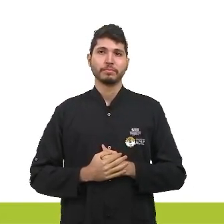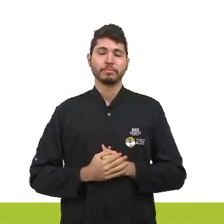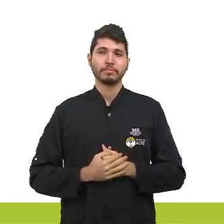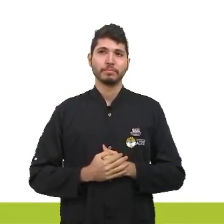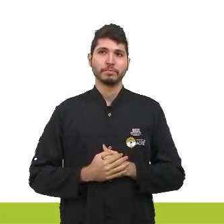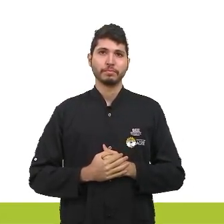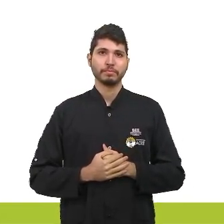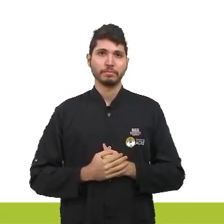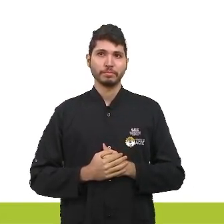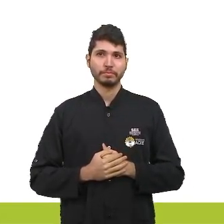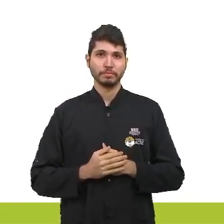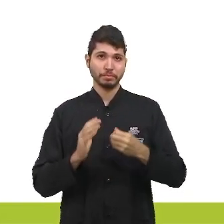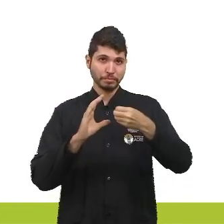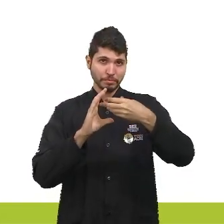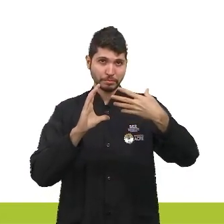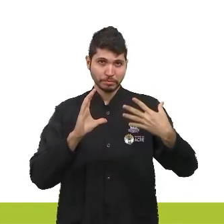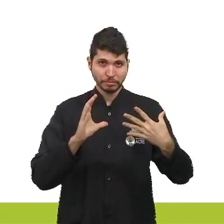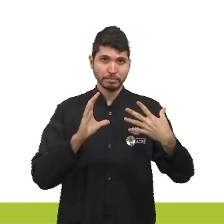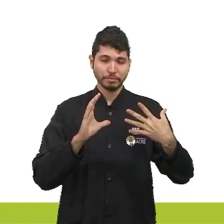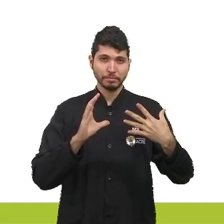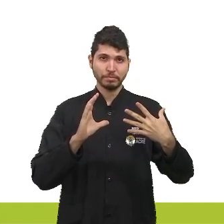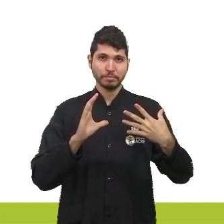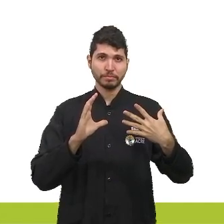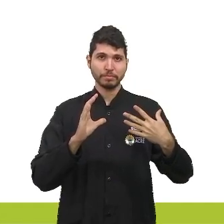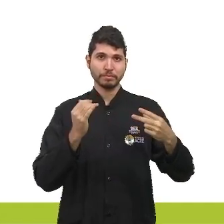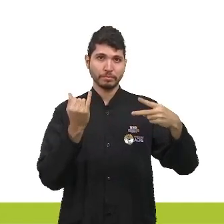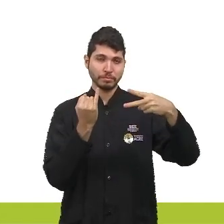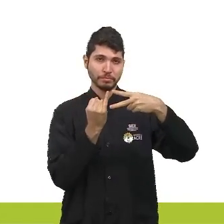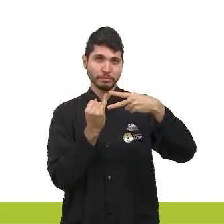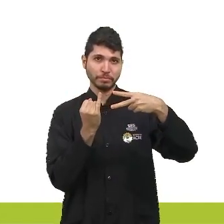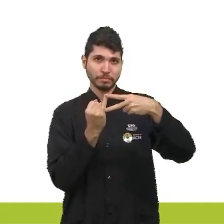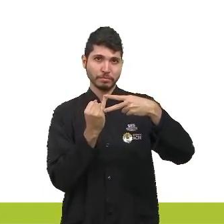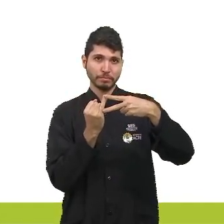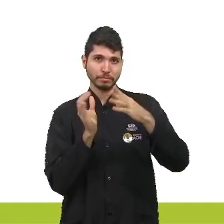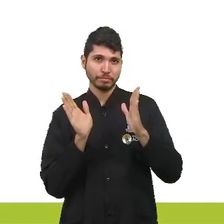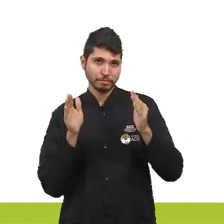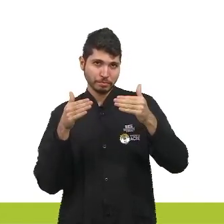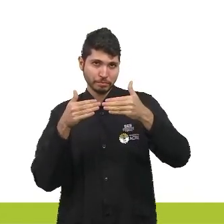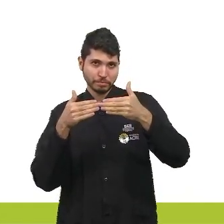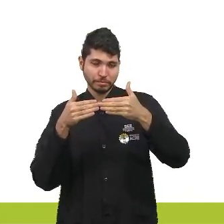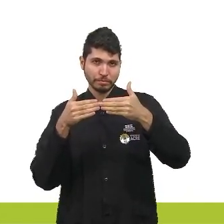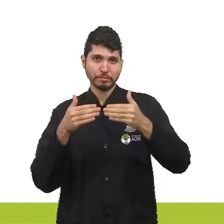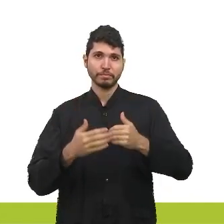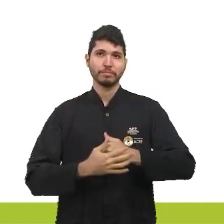Então, essa aqui é uma característica dessa definição.